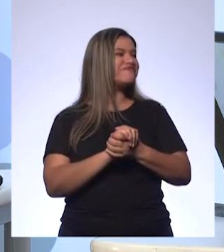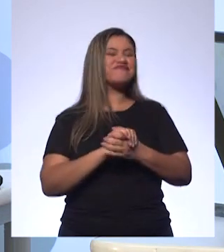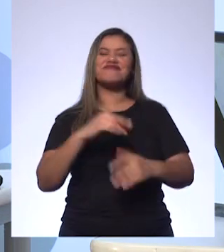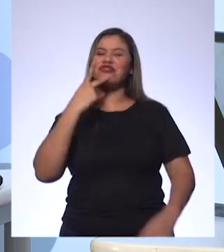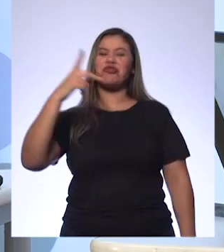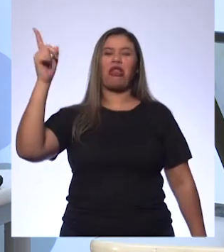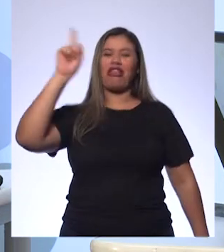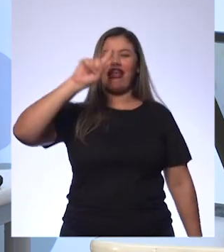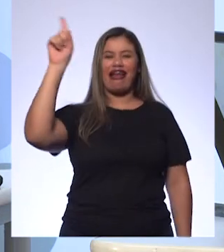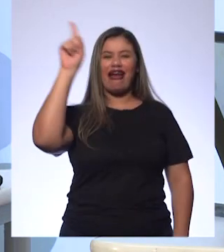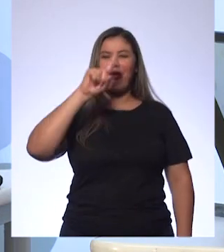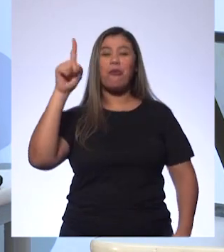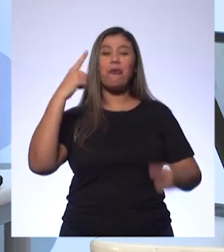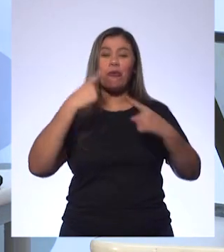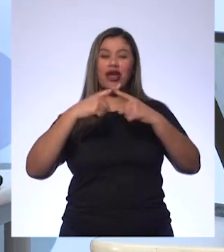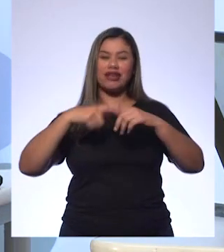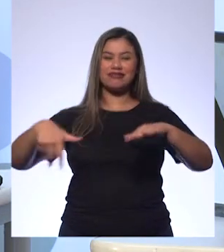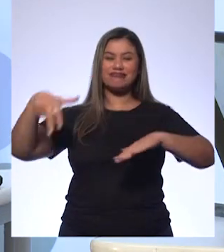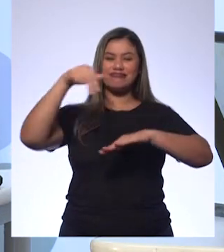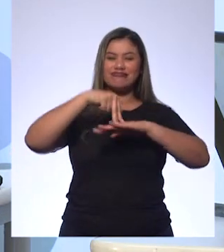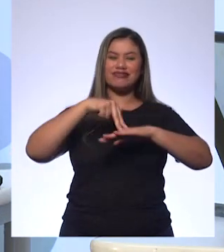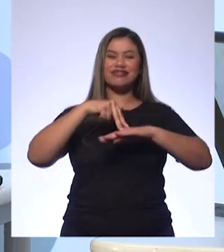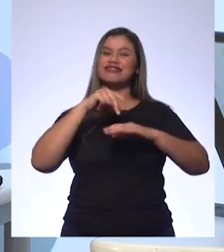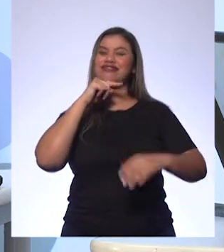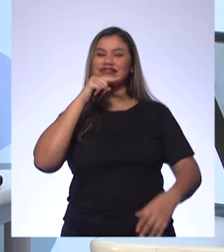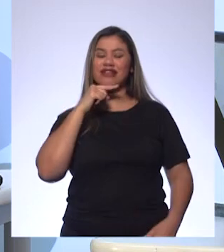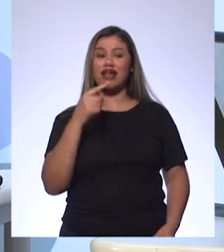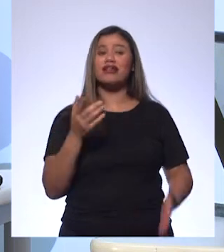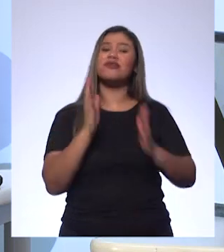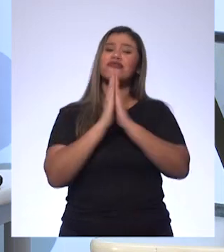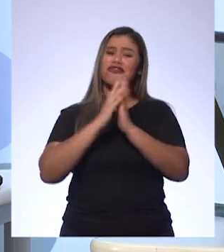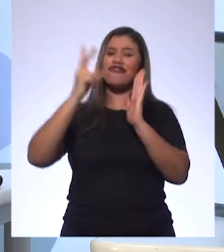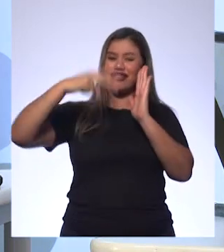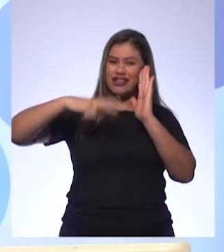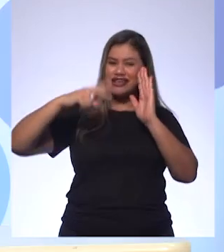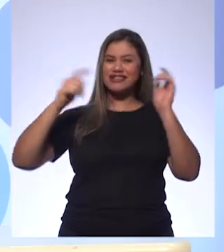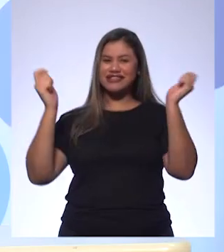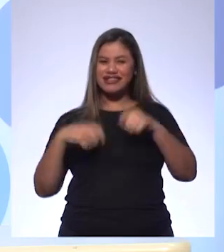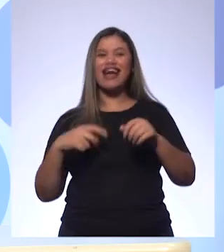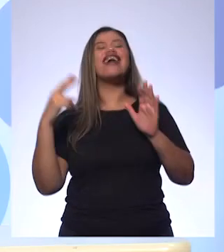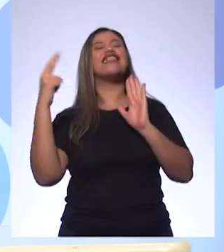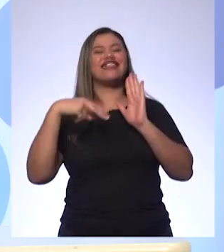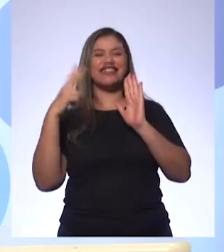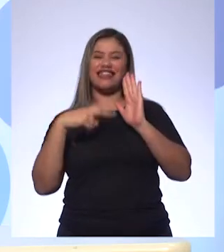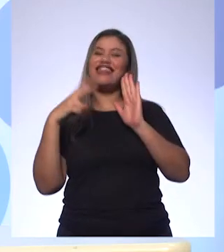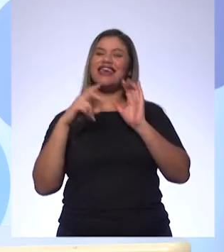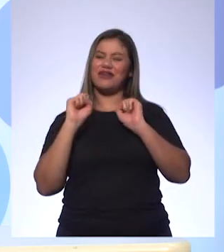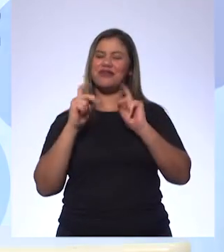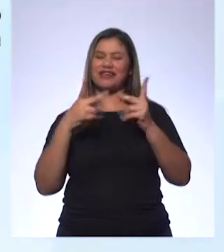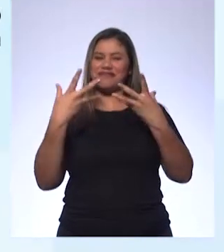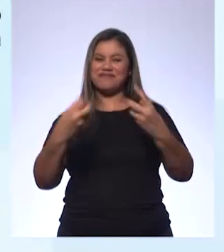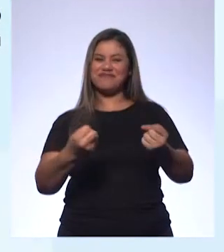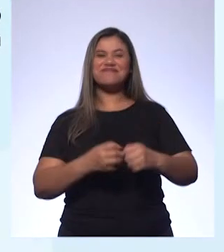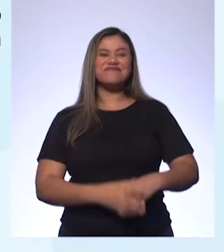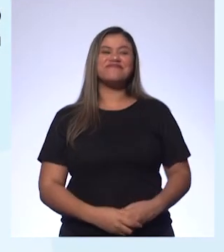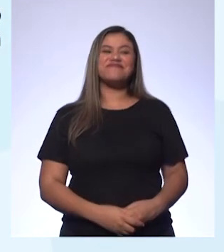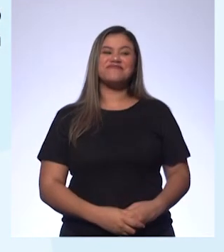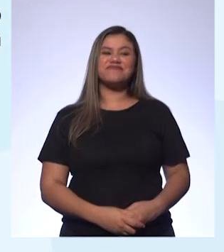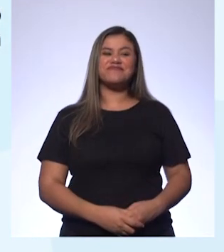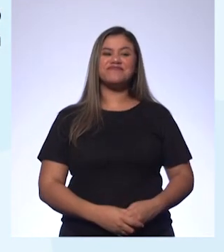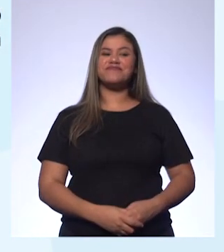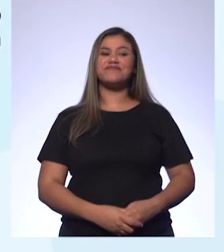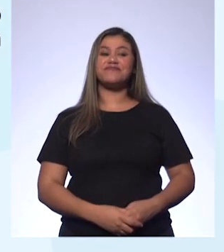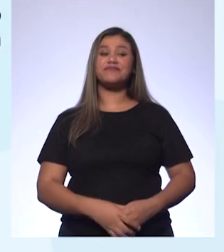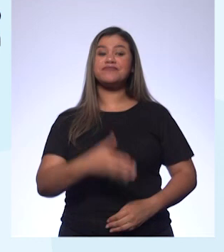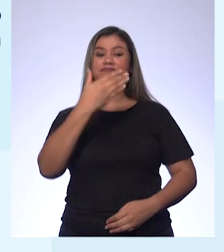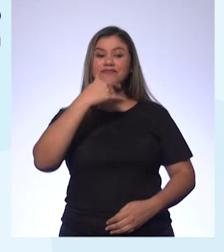mas olha, só para não subir aqui para cantar. Déia, você lê então para a gente, por favor? Tá, eu leio. Lê, tudo bem. Vamos lá. O Arnesto